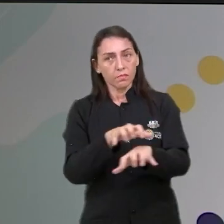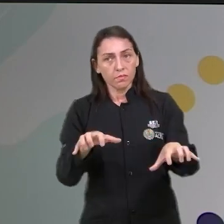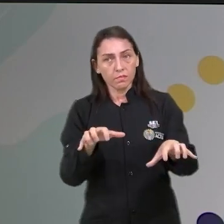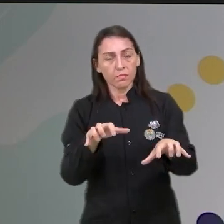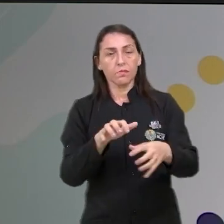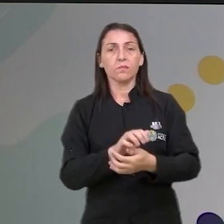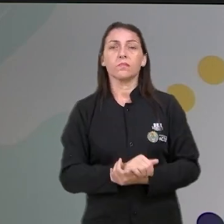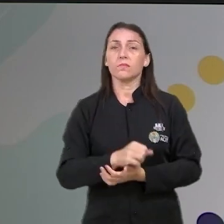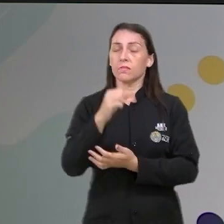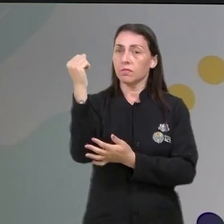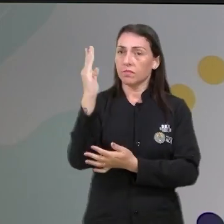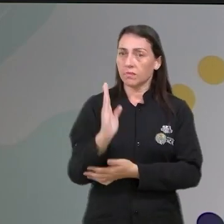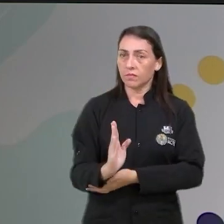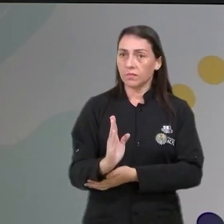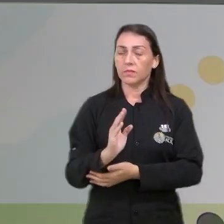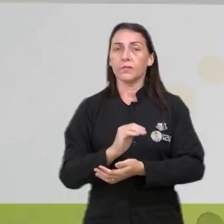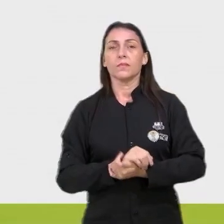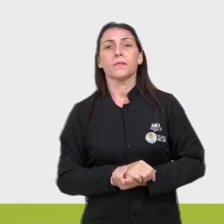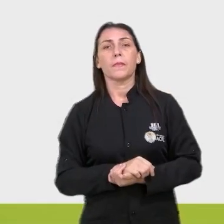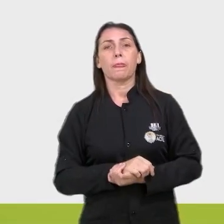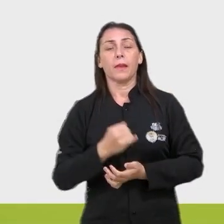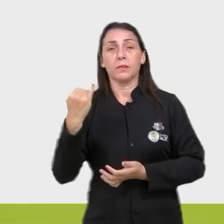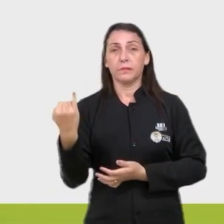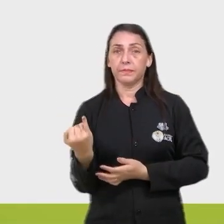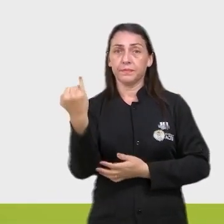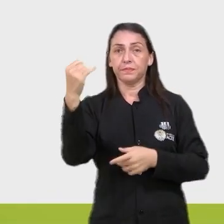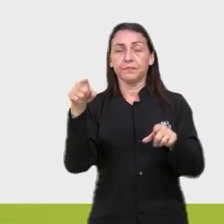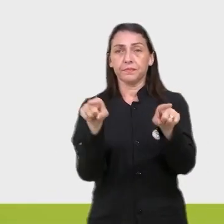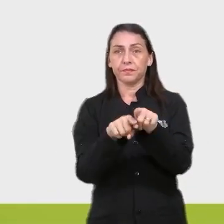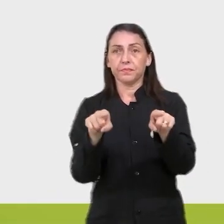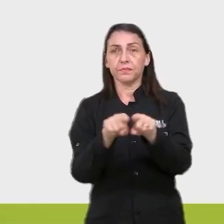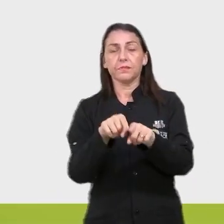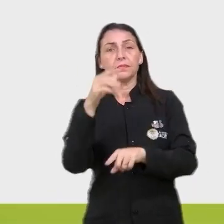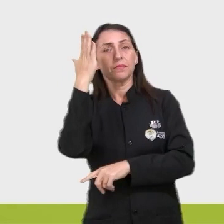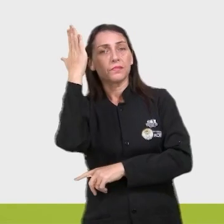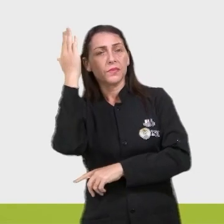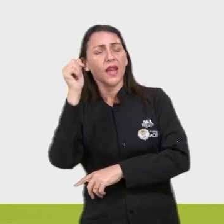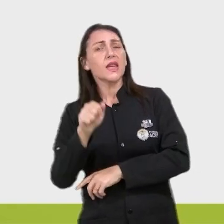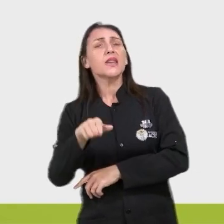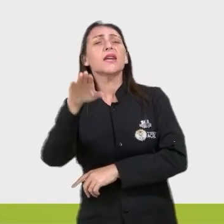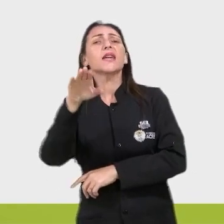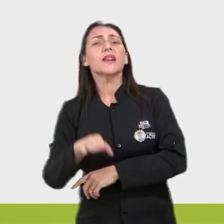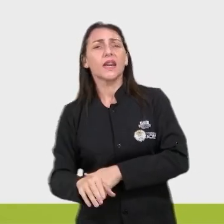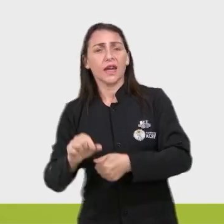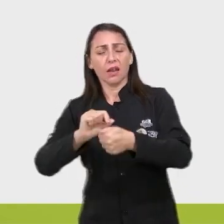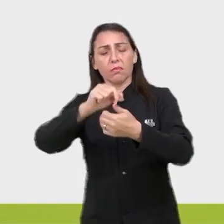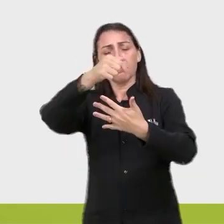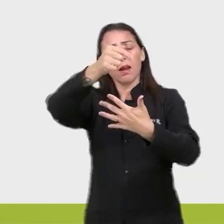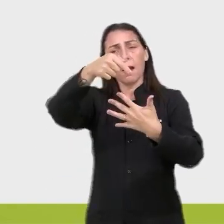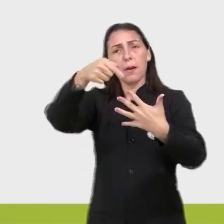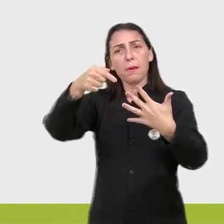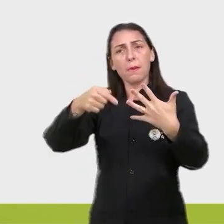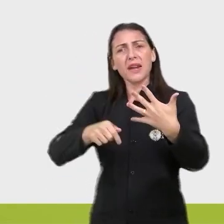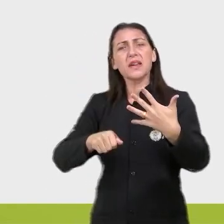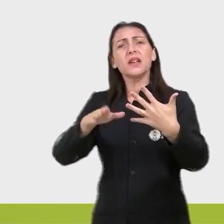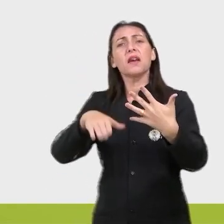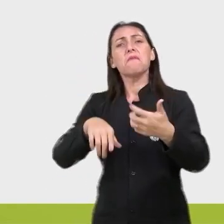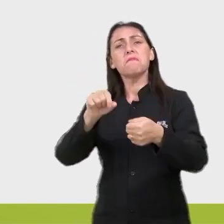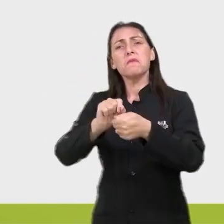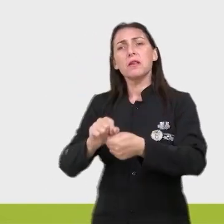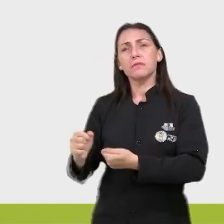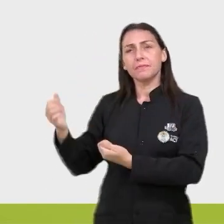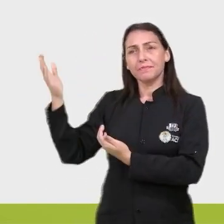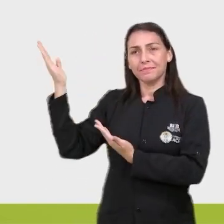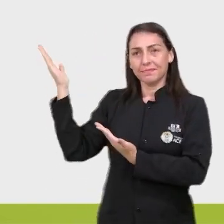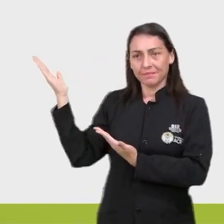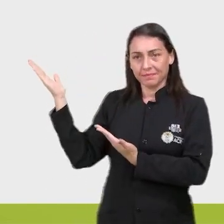morfoclimáticos do Brasil. Importante também saber quem foi que classificou, né? Quem criou essa